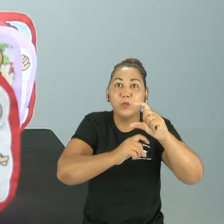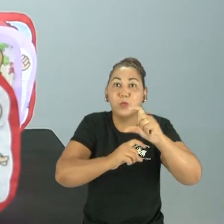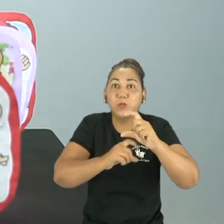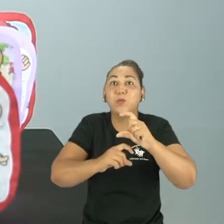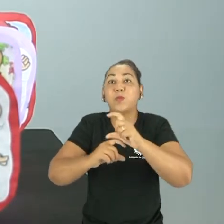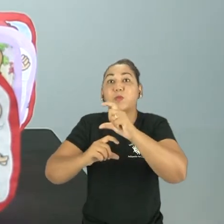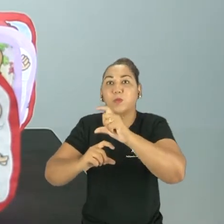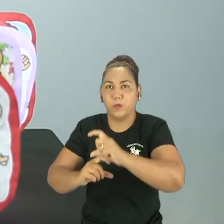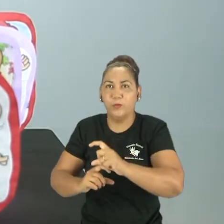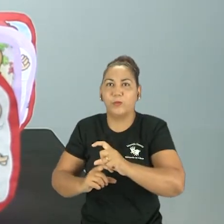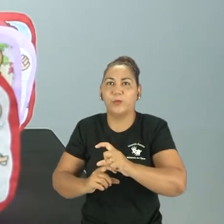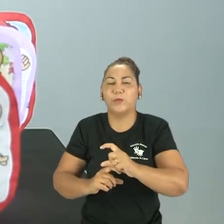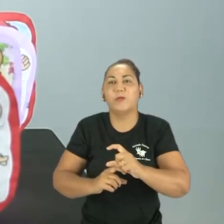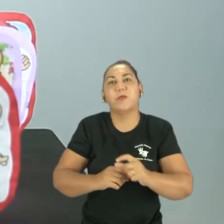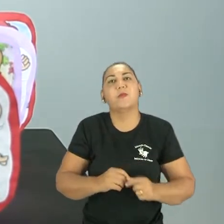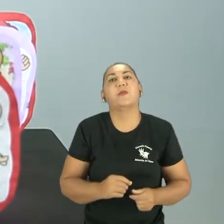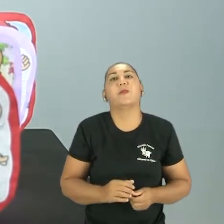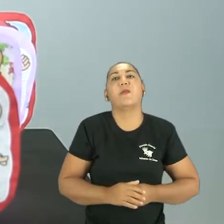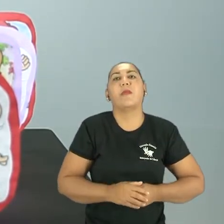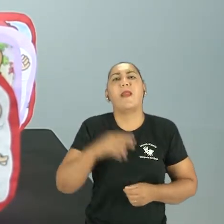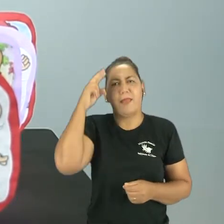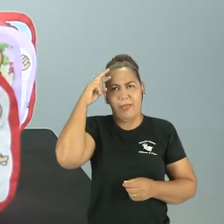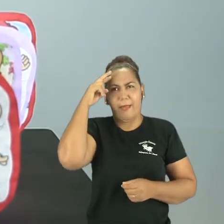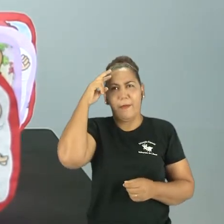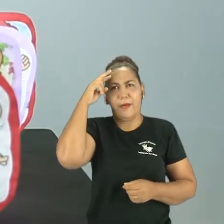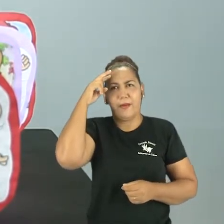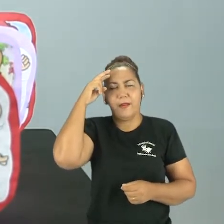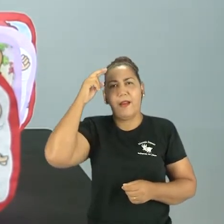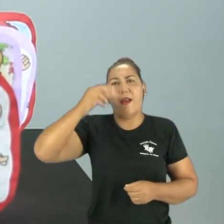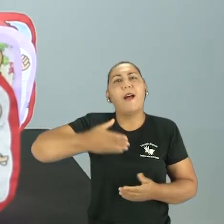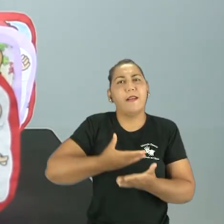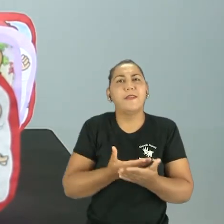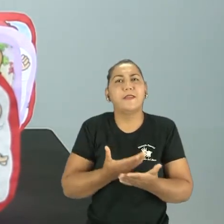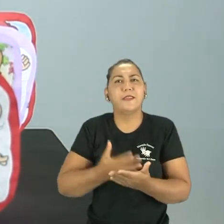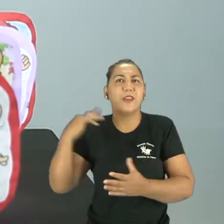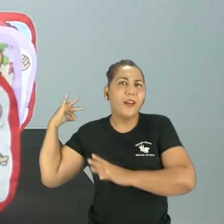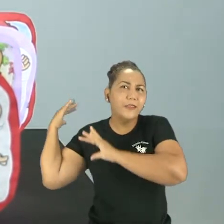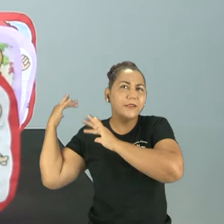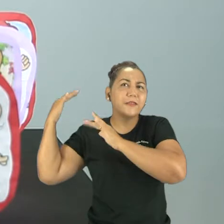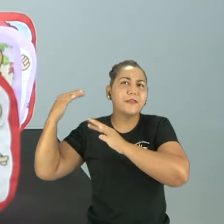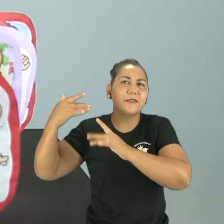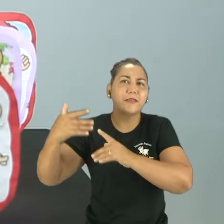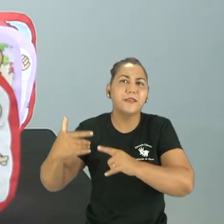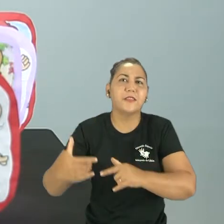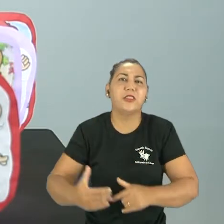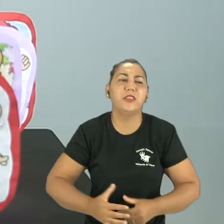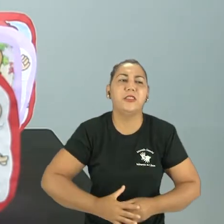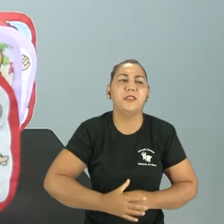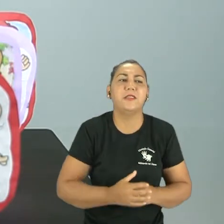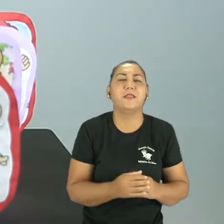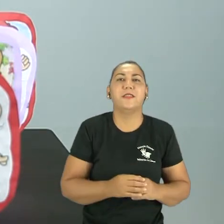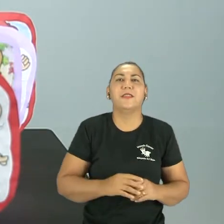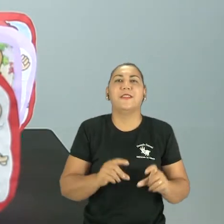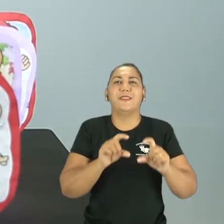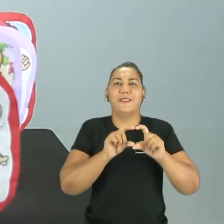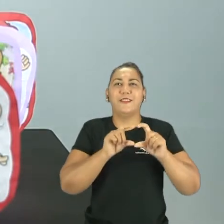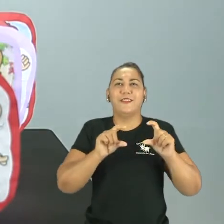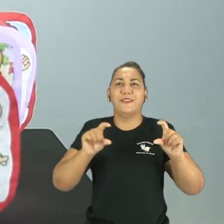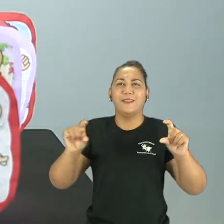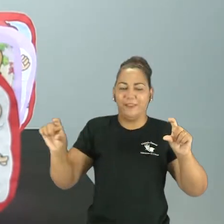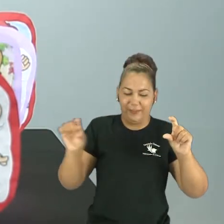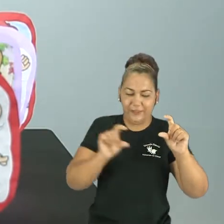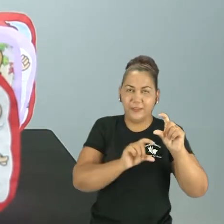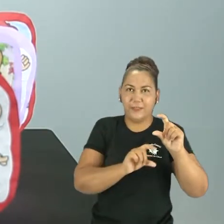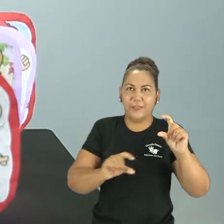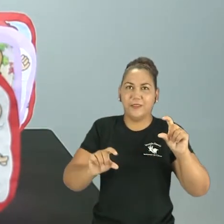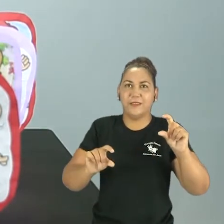quadrinhos. Lembram aí quem acompanha as aulas que nós falamos das tirinhas? As tirinhas eram pequenas partes,